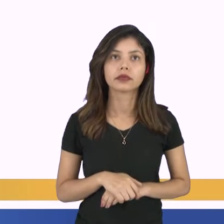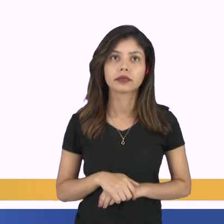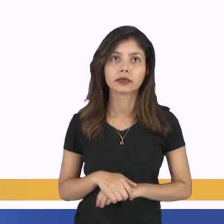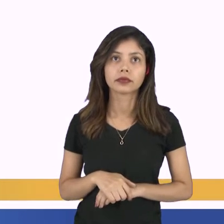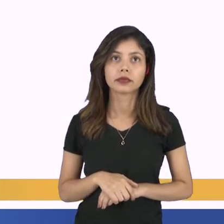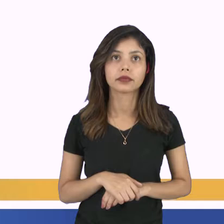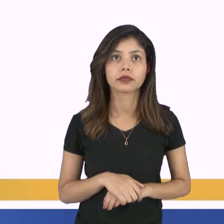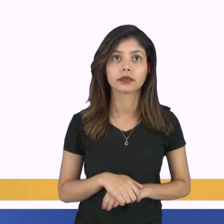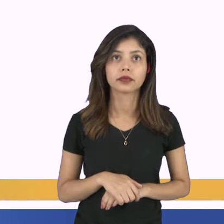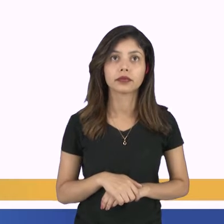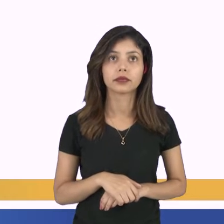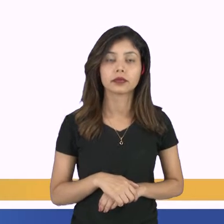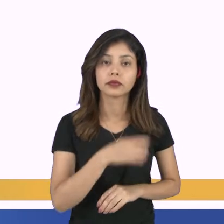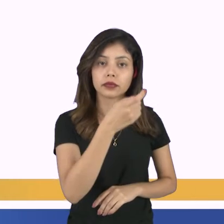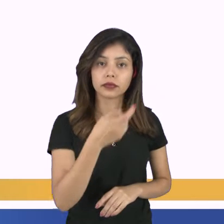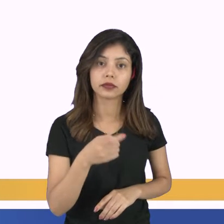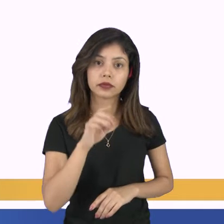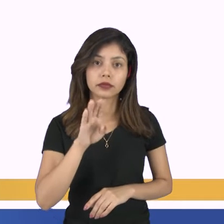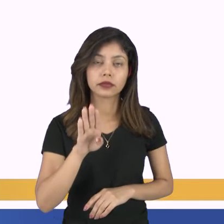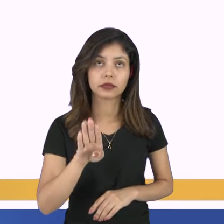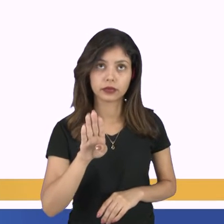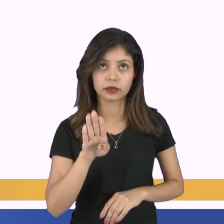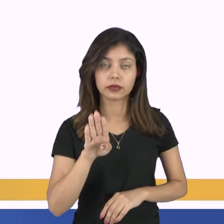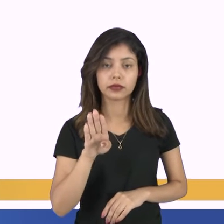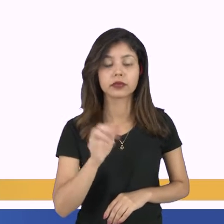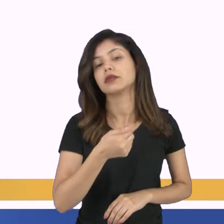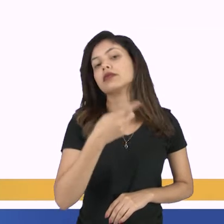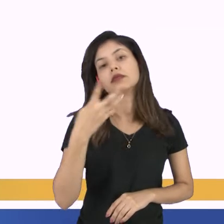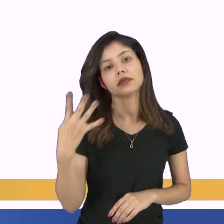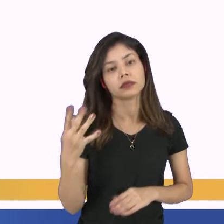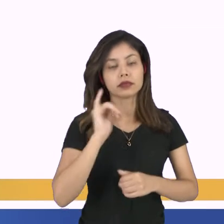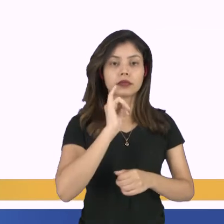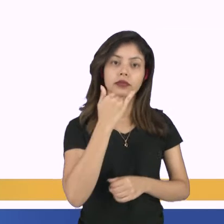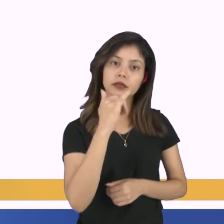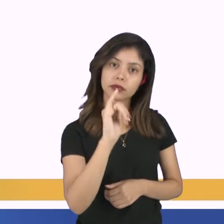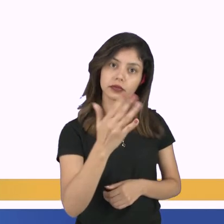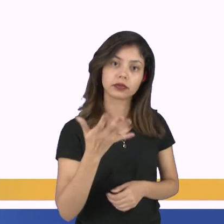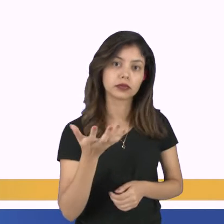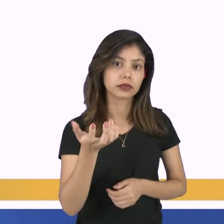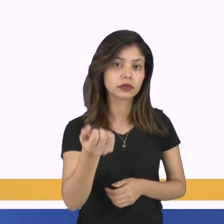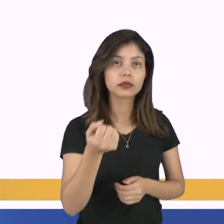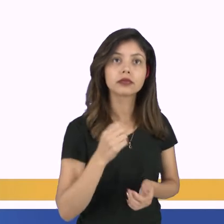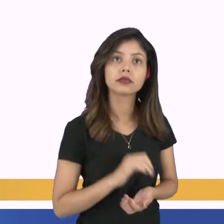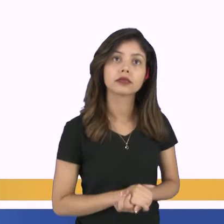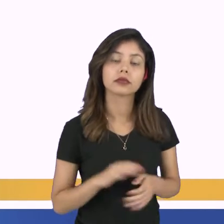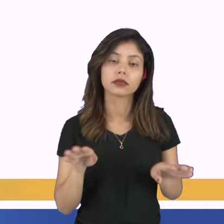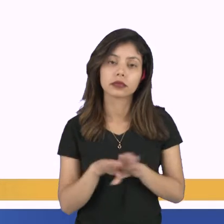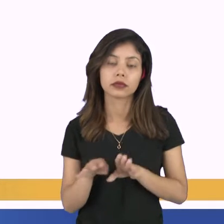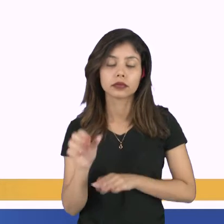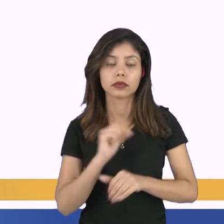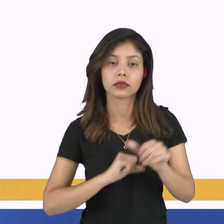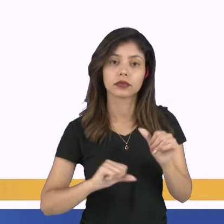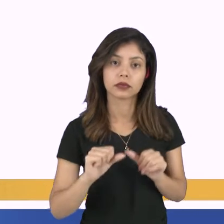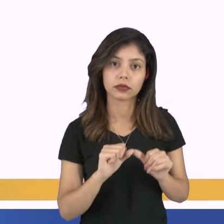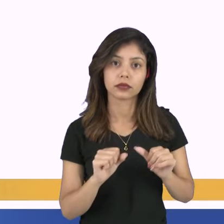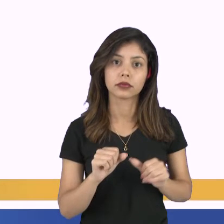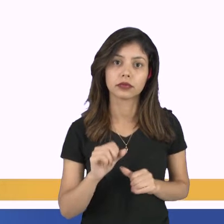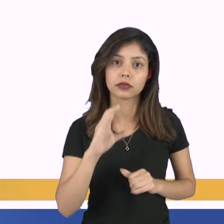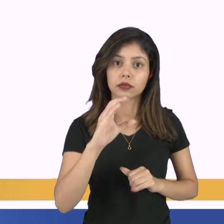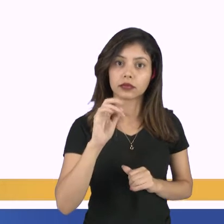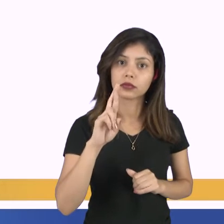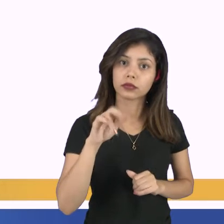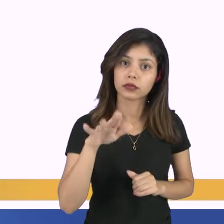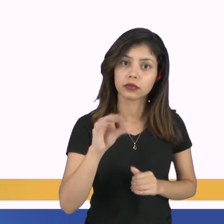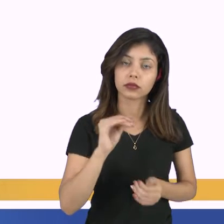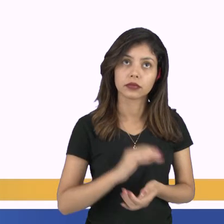Aqui nós temos o átomo X, que é o ânion, quantidade de elétrons que ele recebeu, e nós vamos transformar essa carga